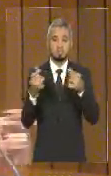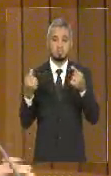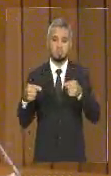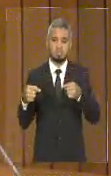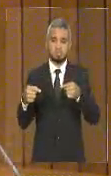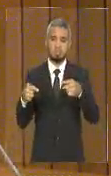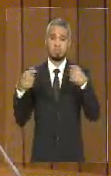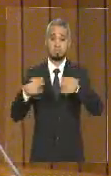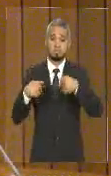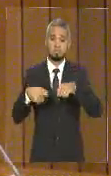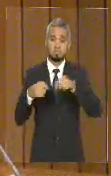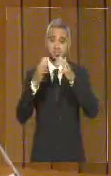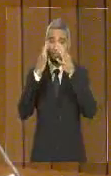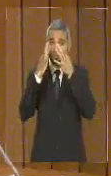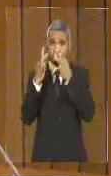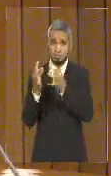Aliás,